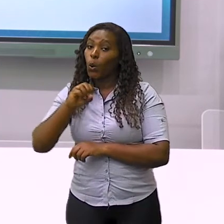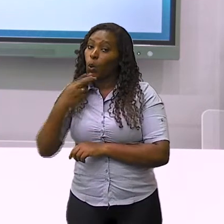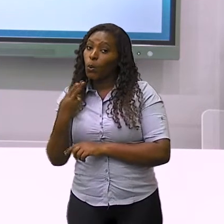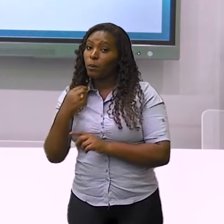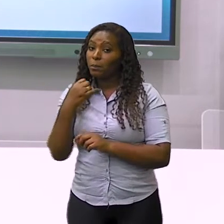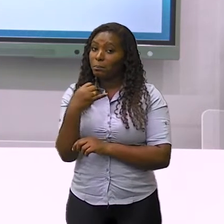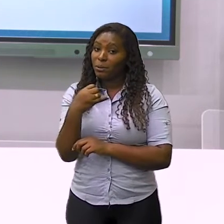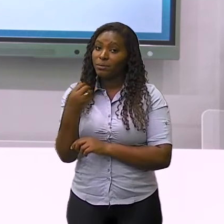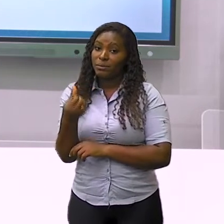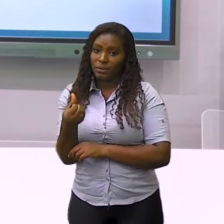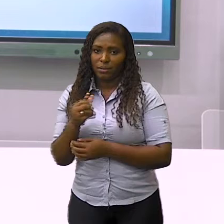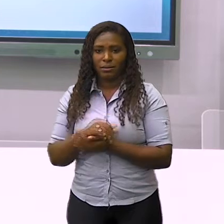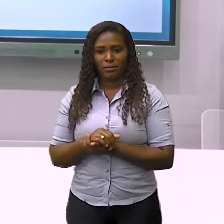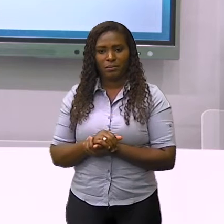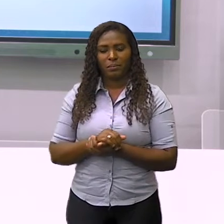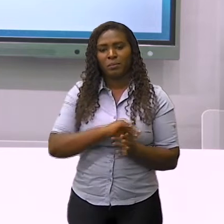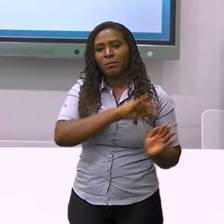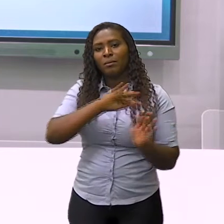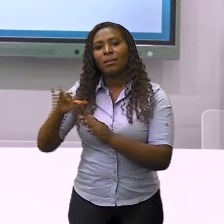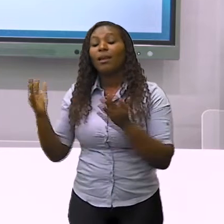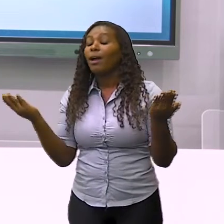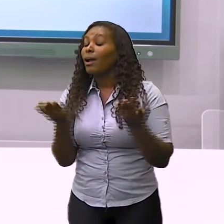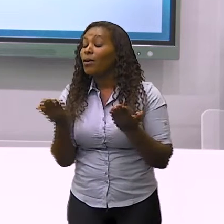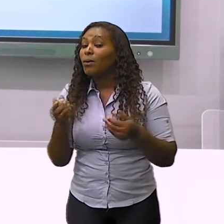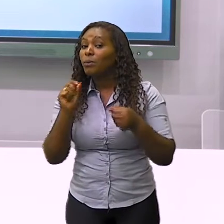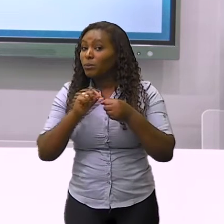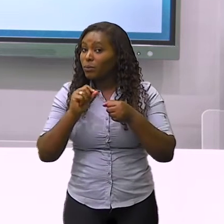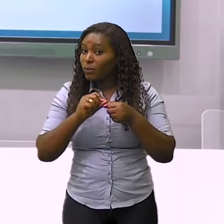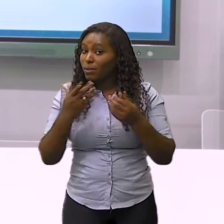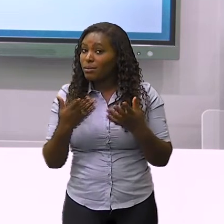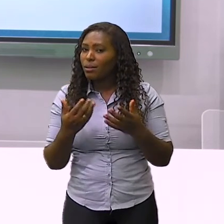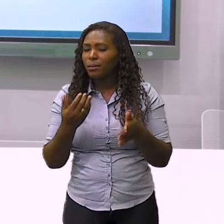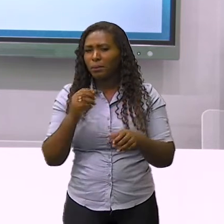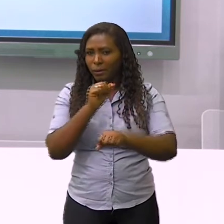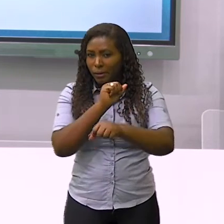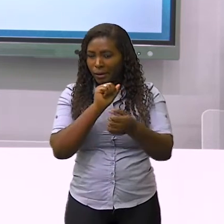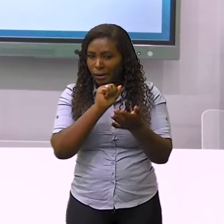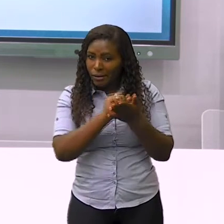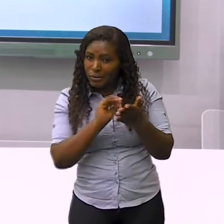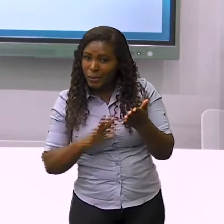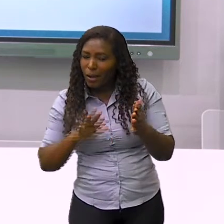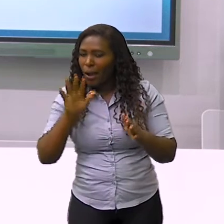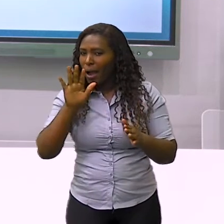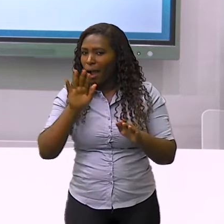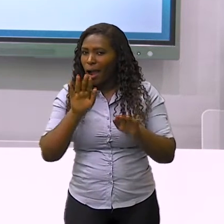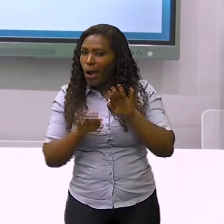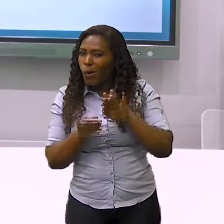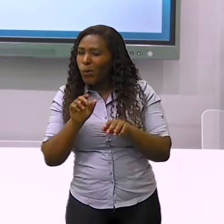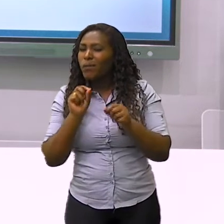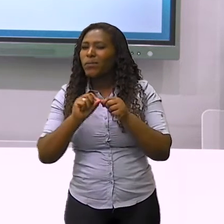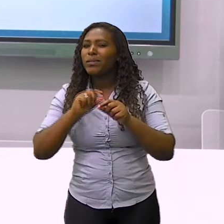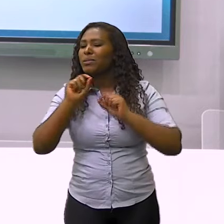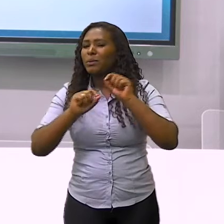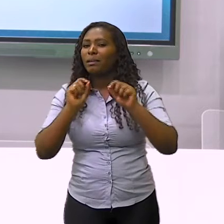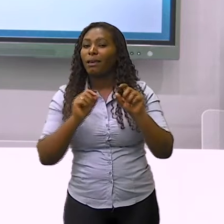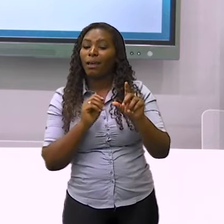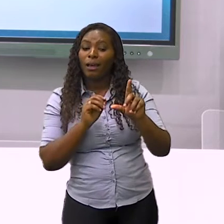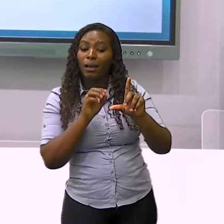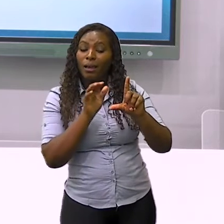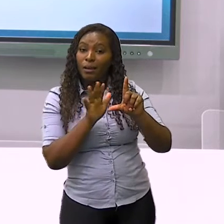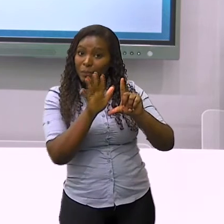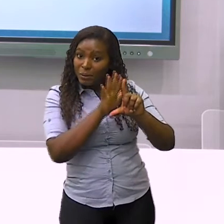diferentes ou distintas. Quando que eu vou ter a x1 diferente do